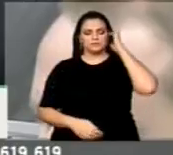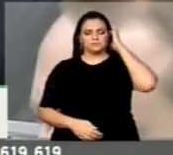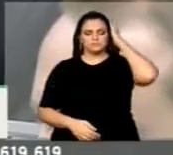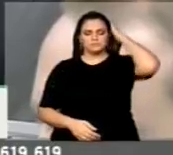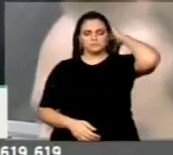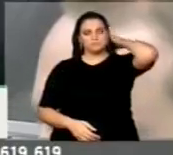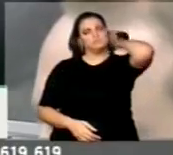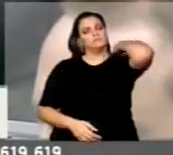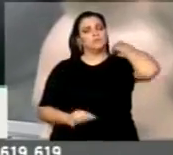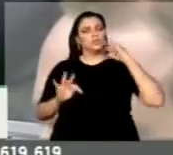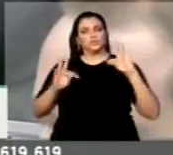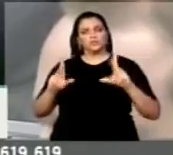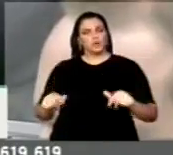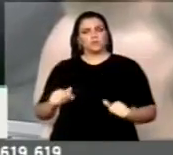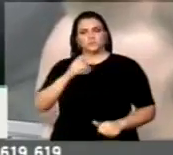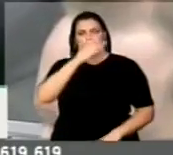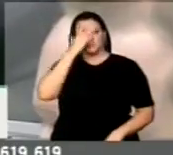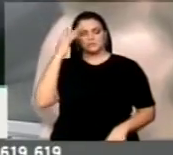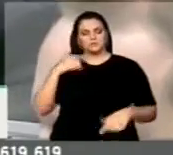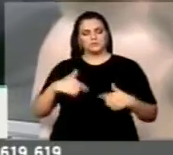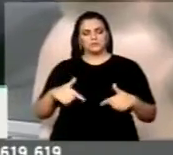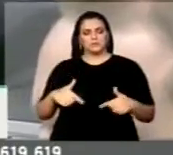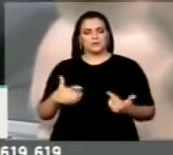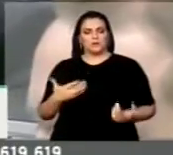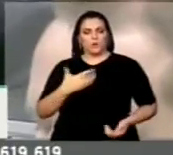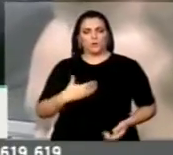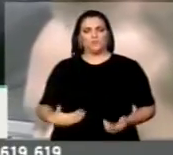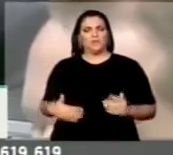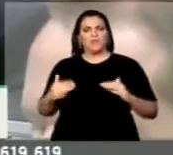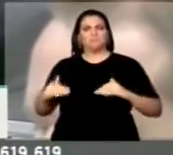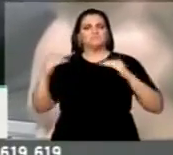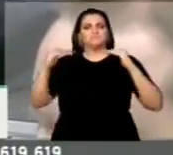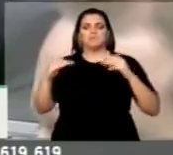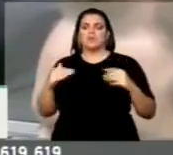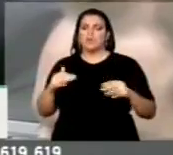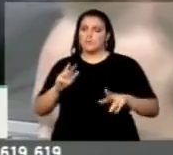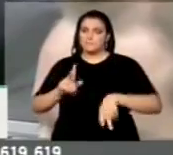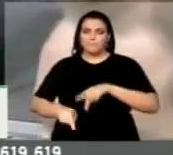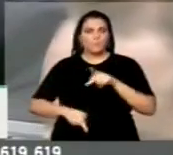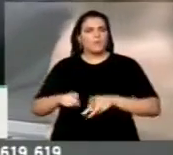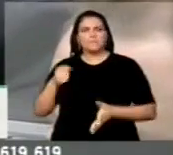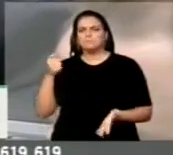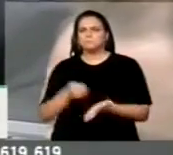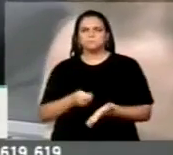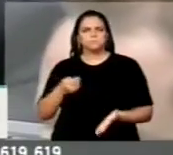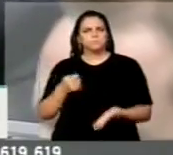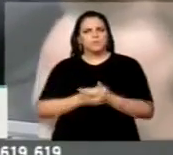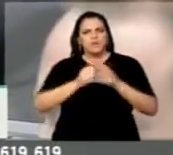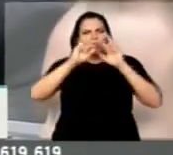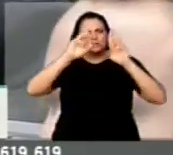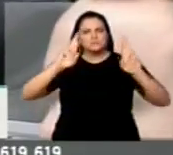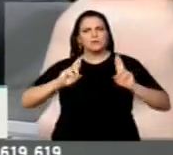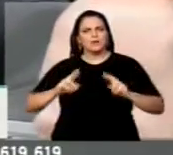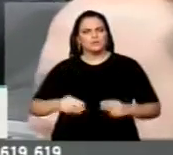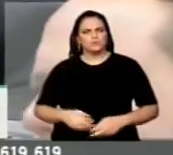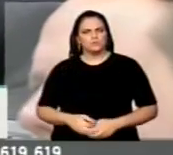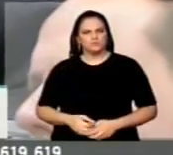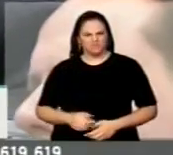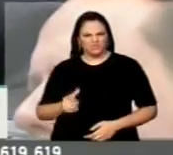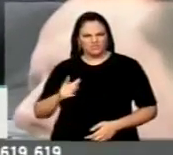Brasil é que a população brasileira exige respeito. E quem tem poder e autoridade pode